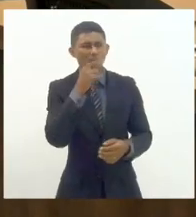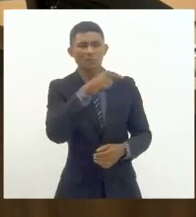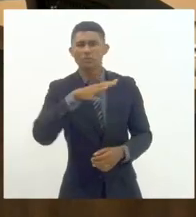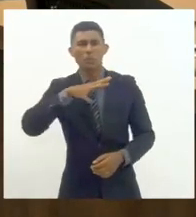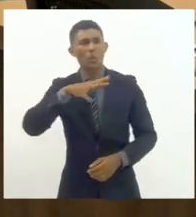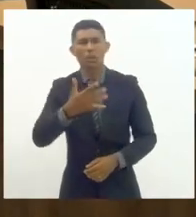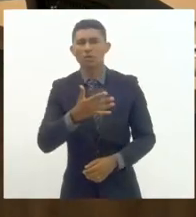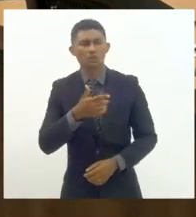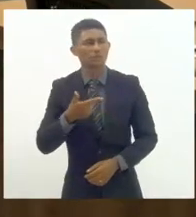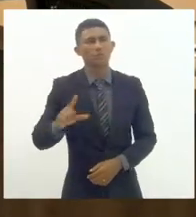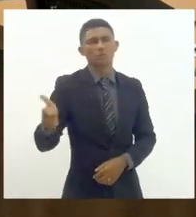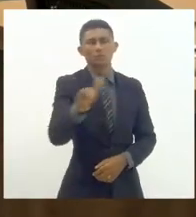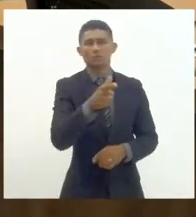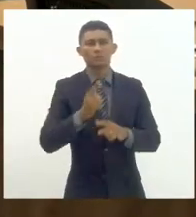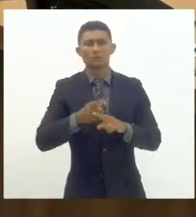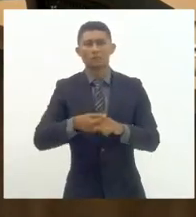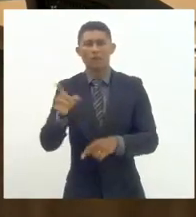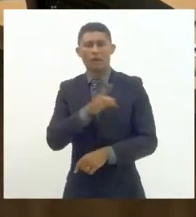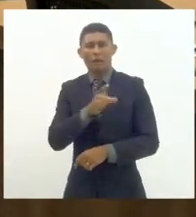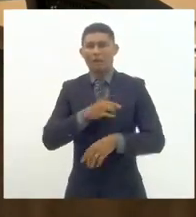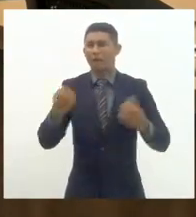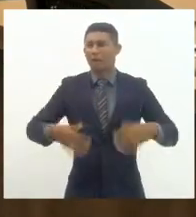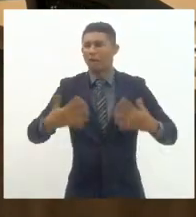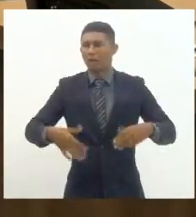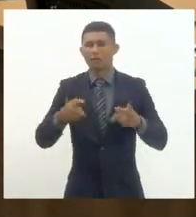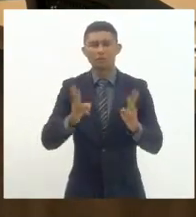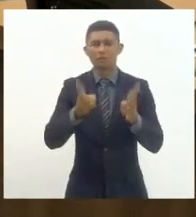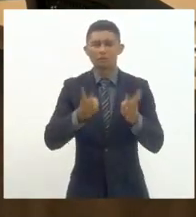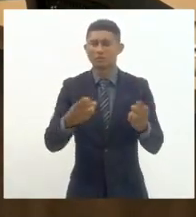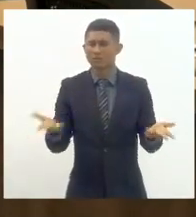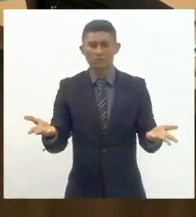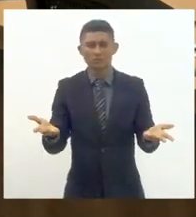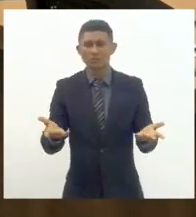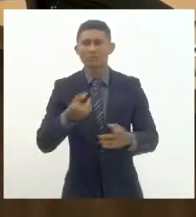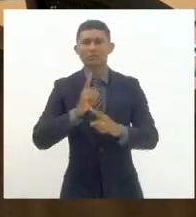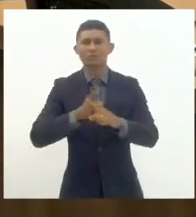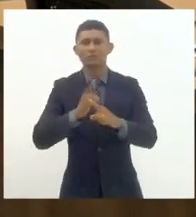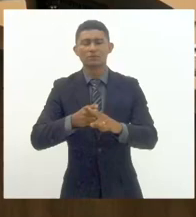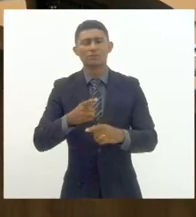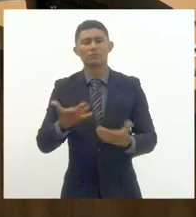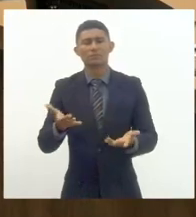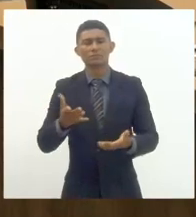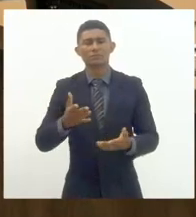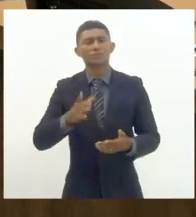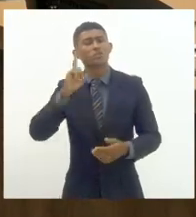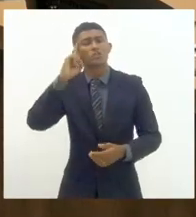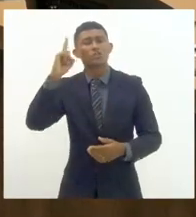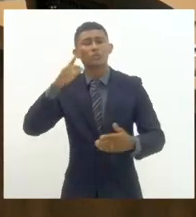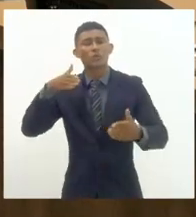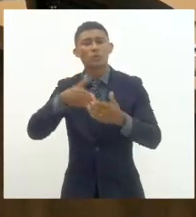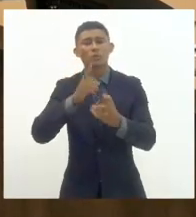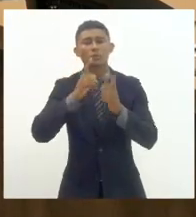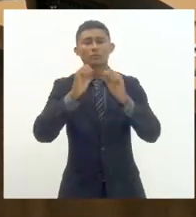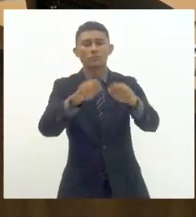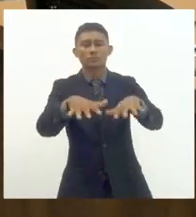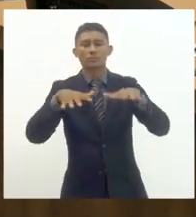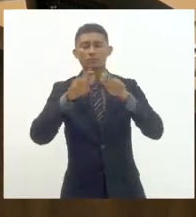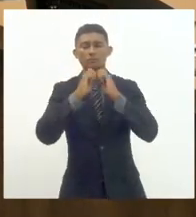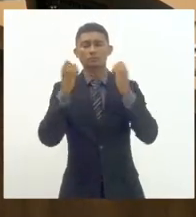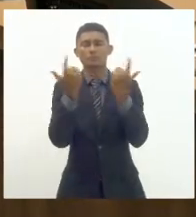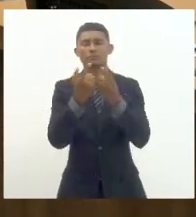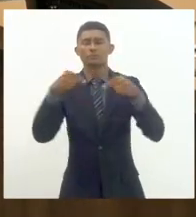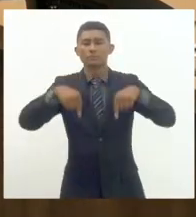coragem, porque é covarde em si, de manter a verificação num dia, último dia de plenário da Assembleia